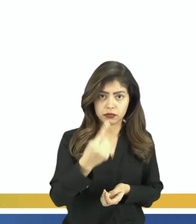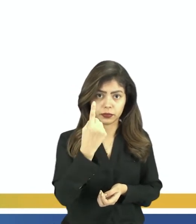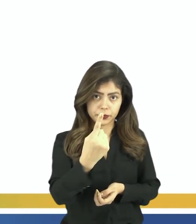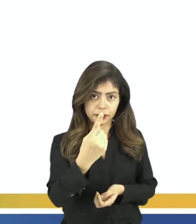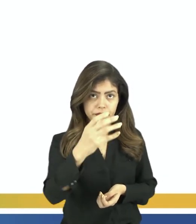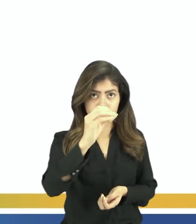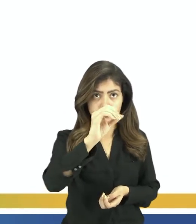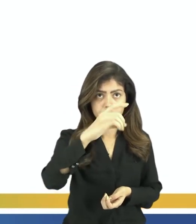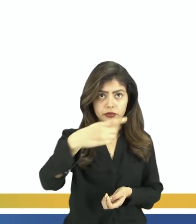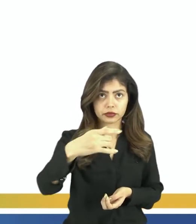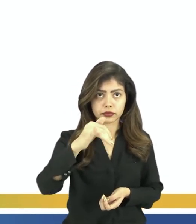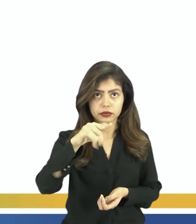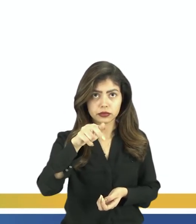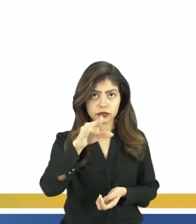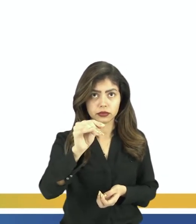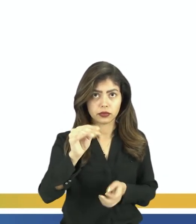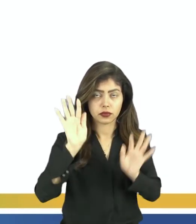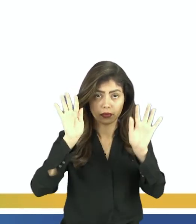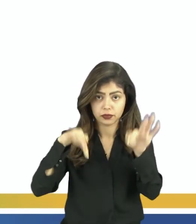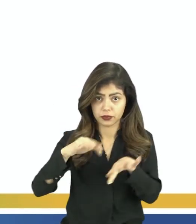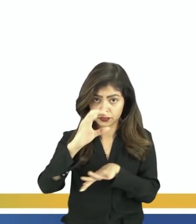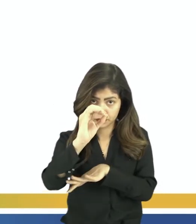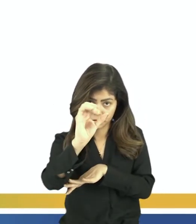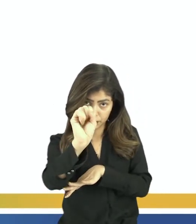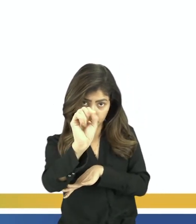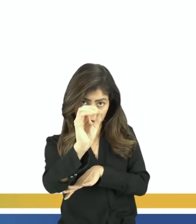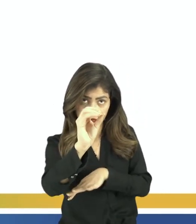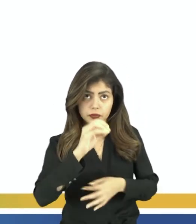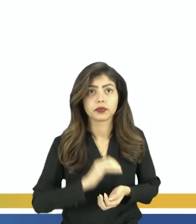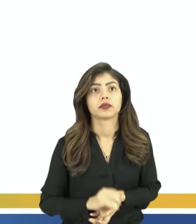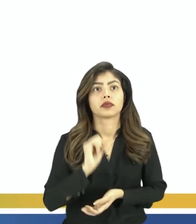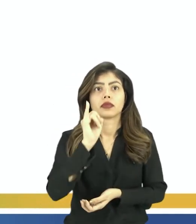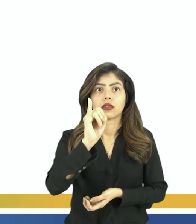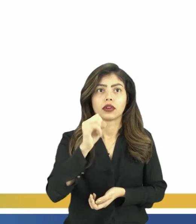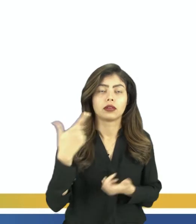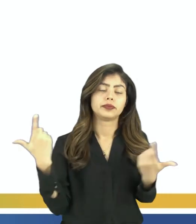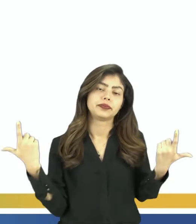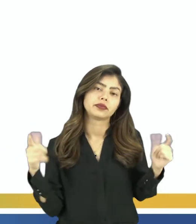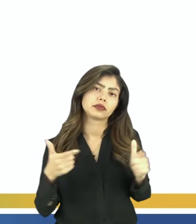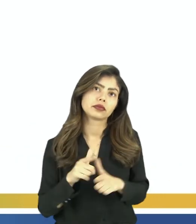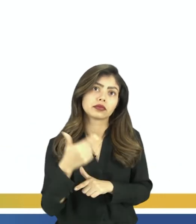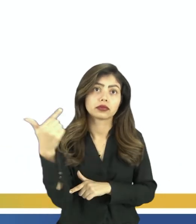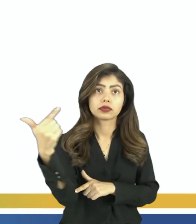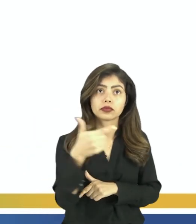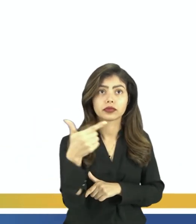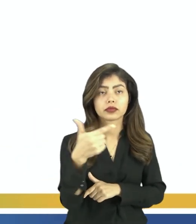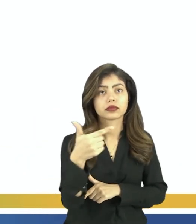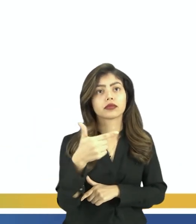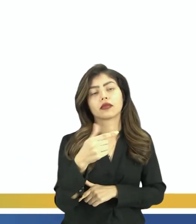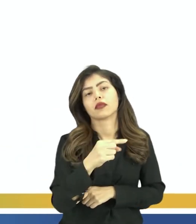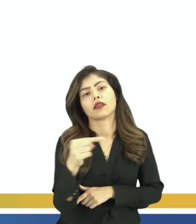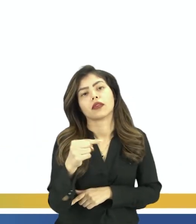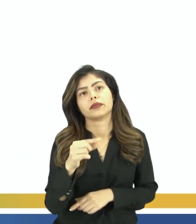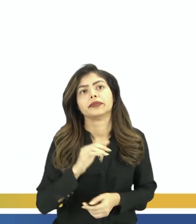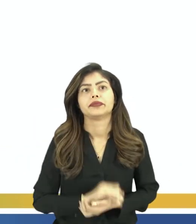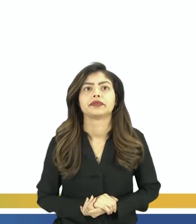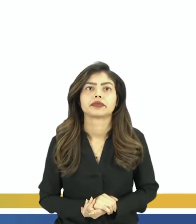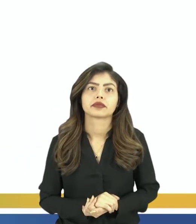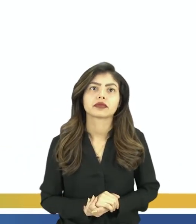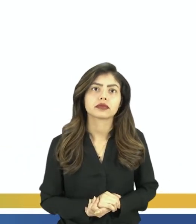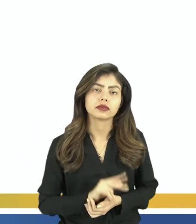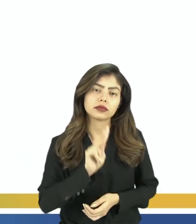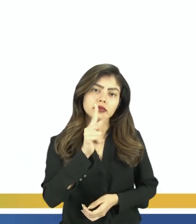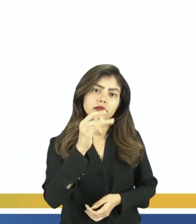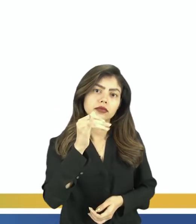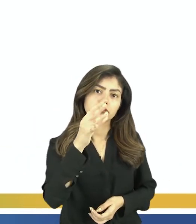um oxigênio, a gente vai ter a terminação oso. E se a gente tiver a diminuição de dois oxigênios, a gente